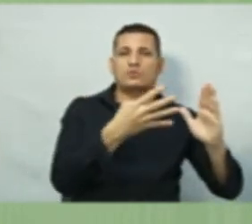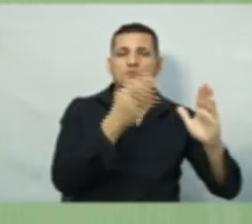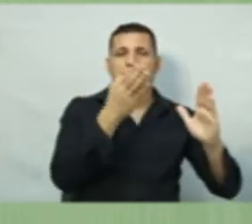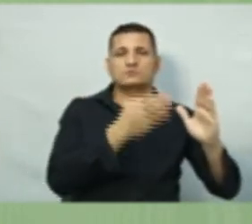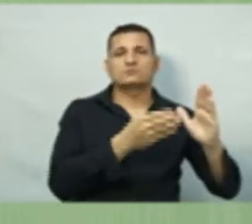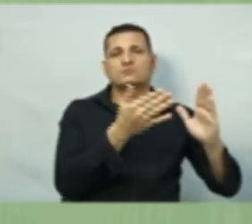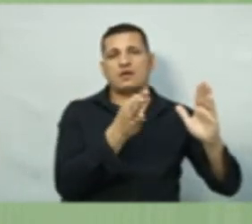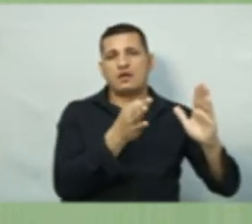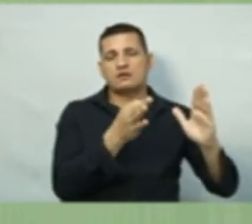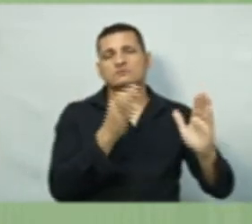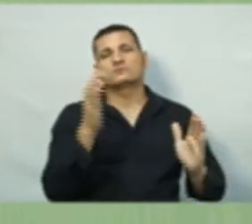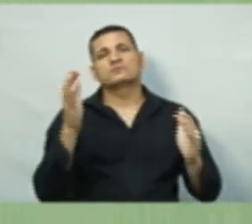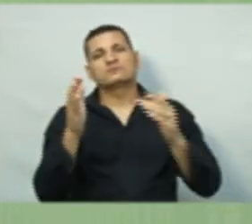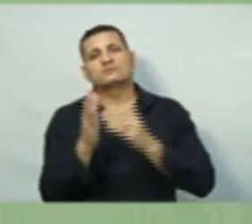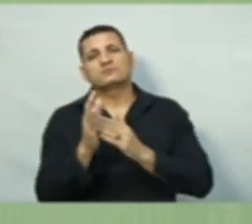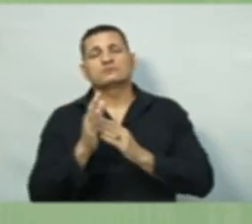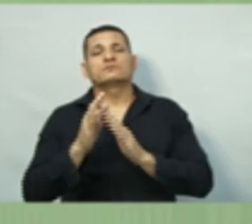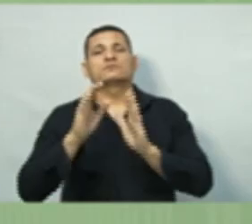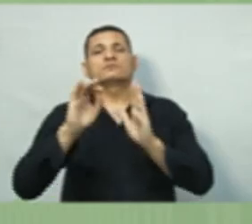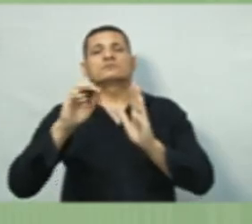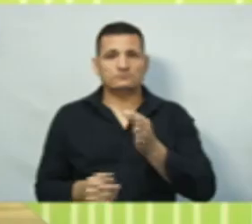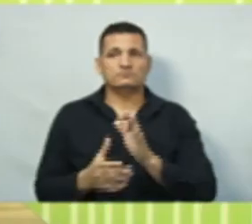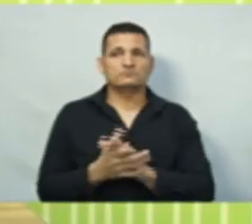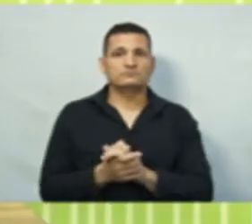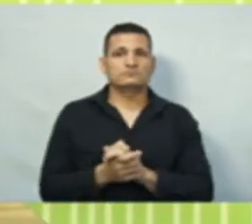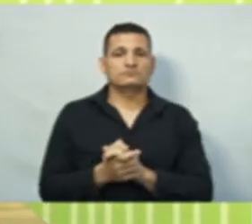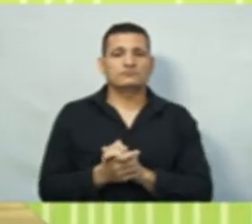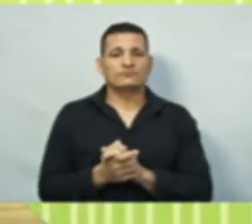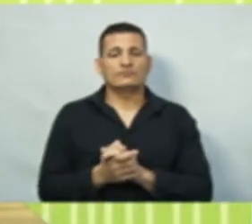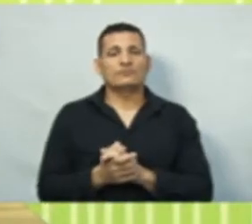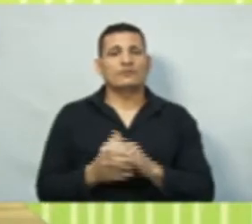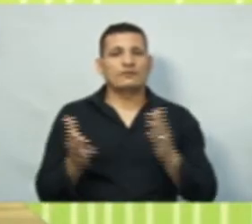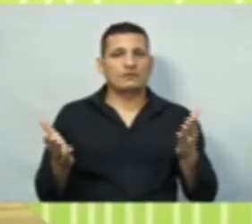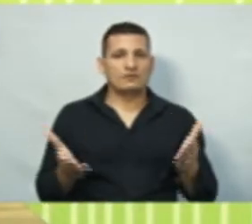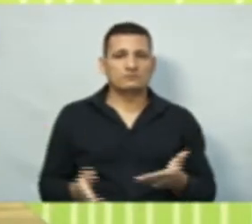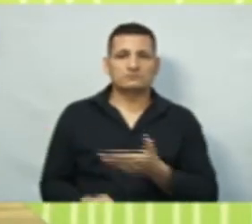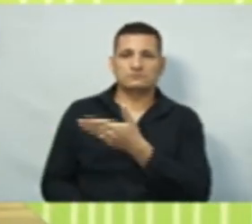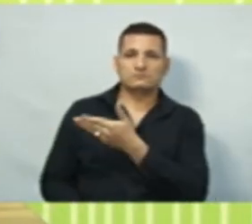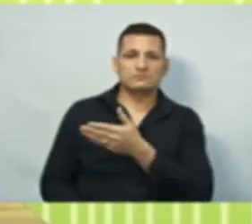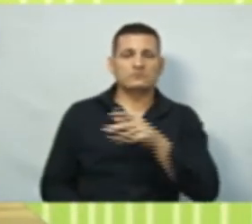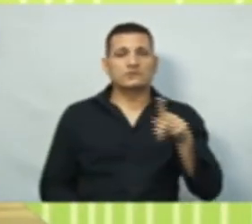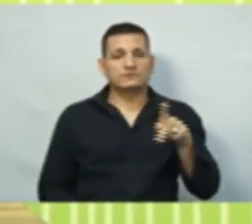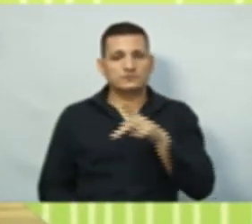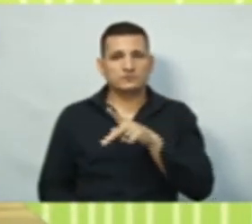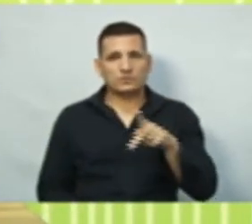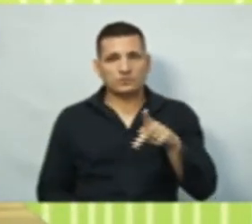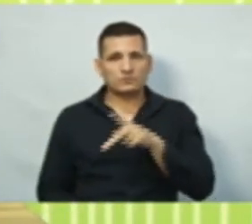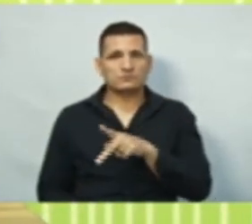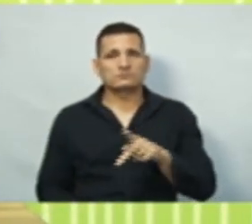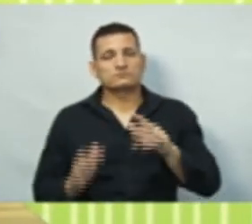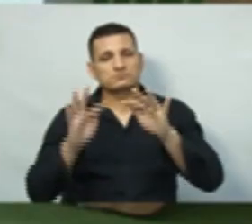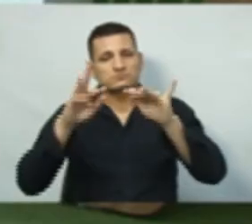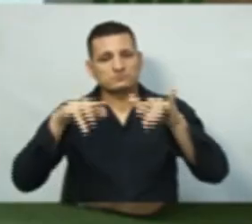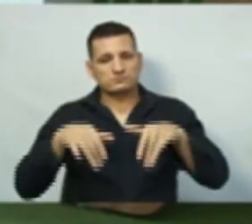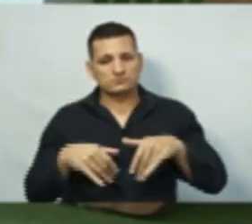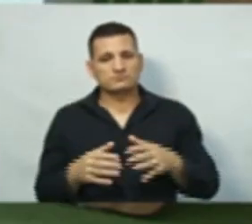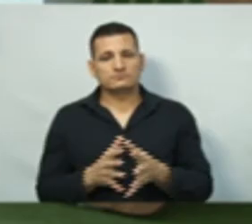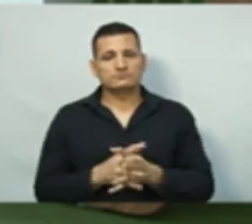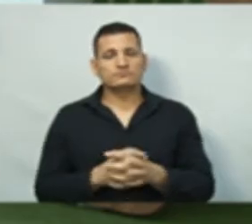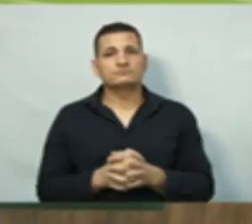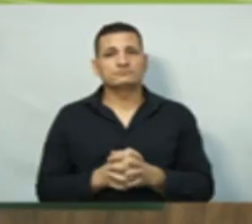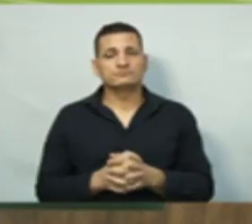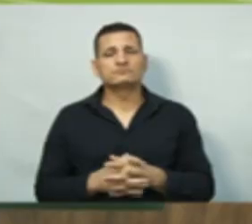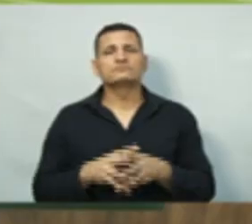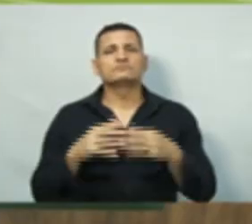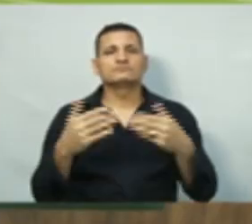a 3/11, certo? Passo para o professor para as considerações finais. Pessoal,